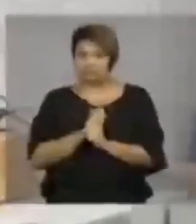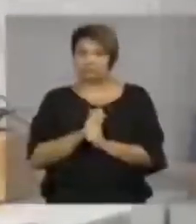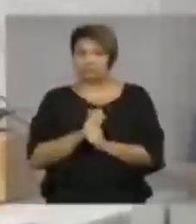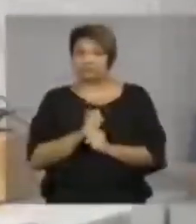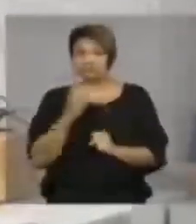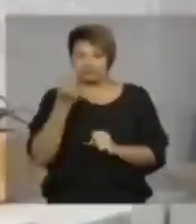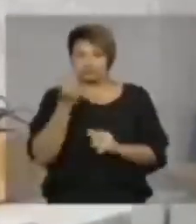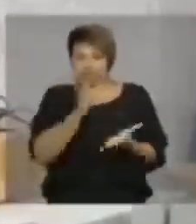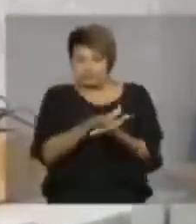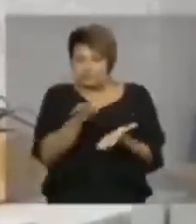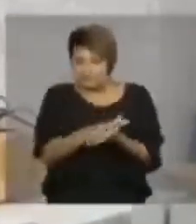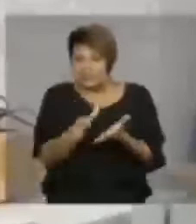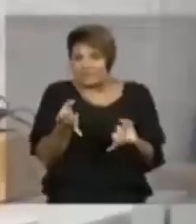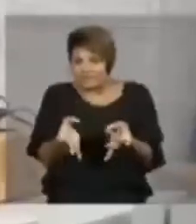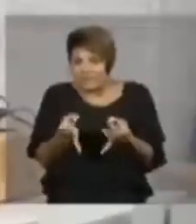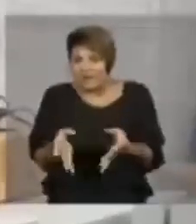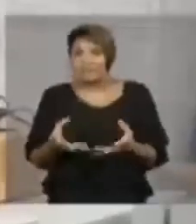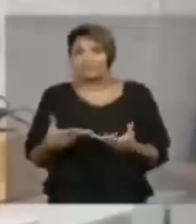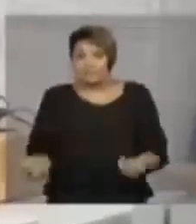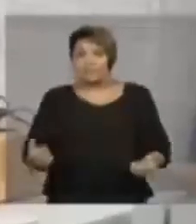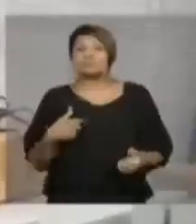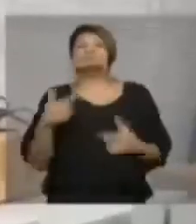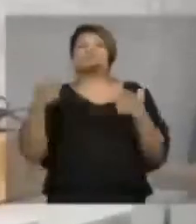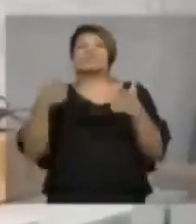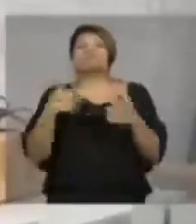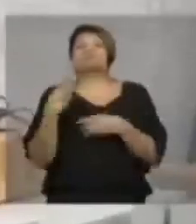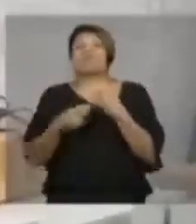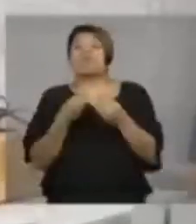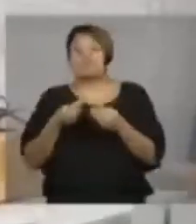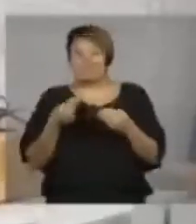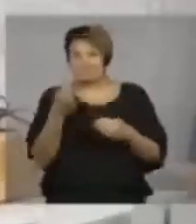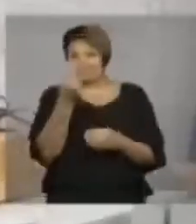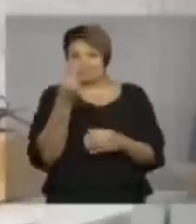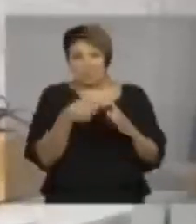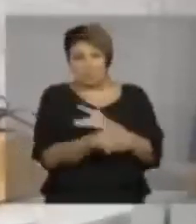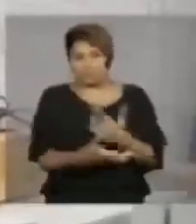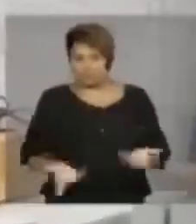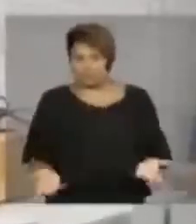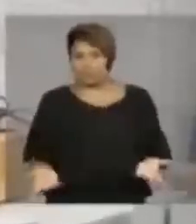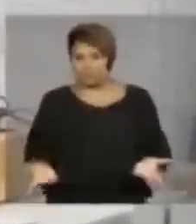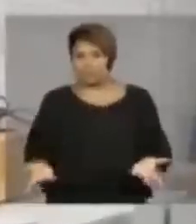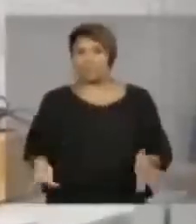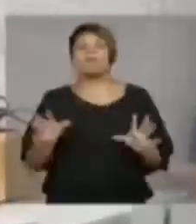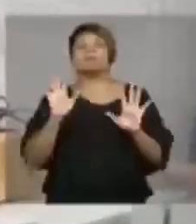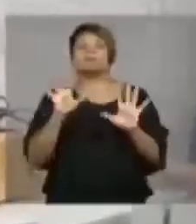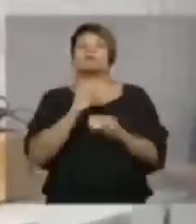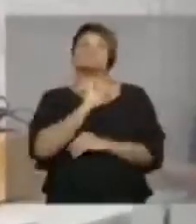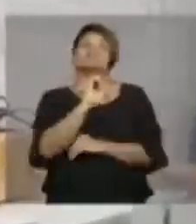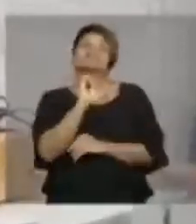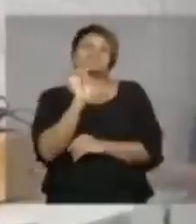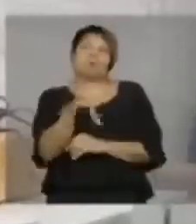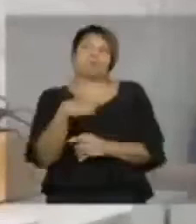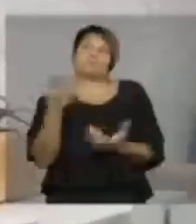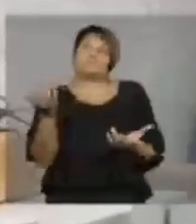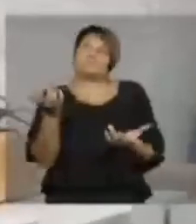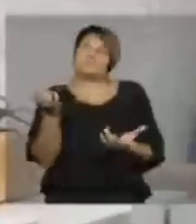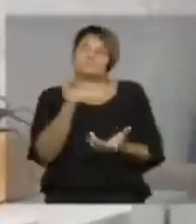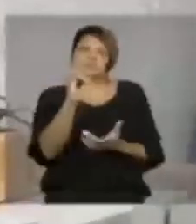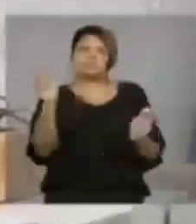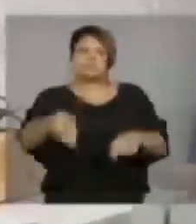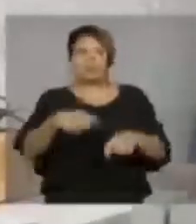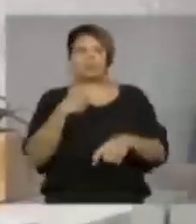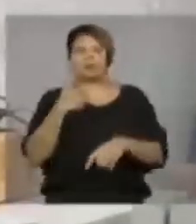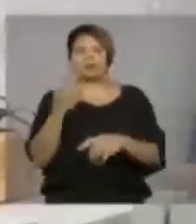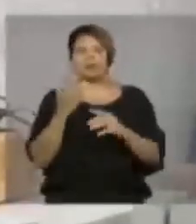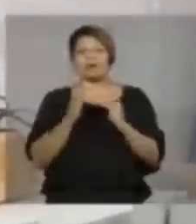de despesas, de onde vai sair o recurso? A menos que você tenha condição de aumentar a expectativa de receita,